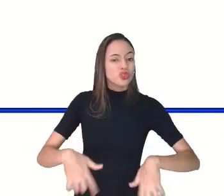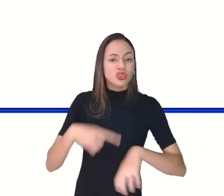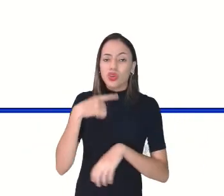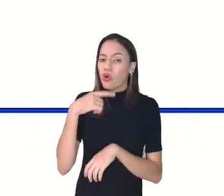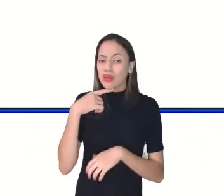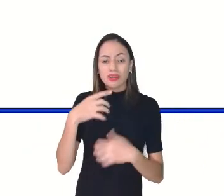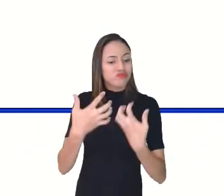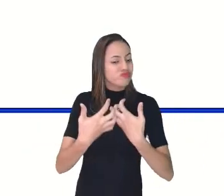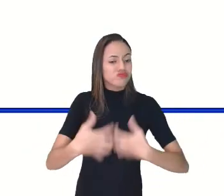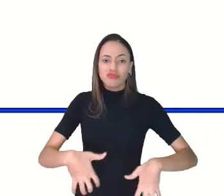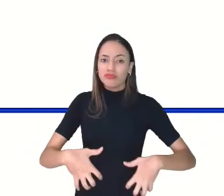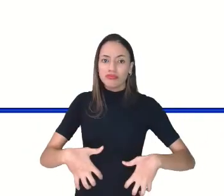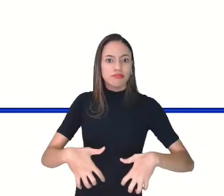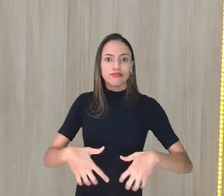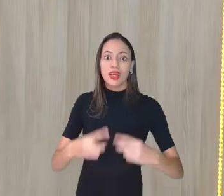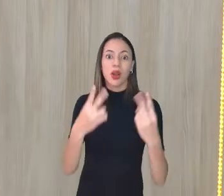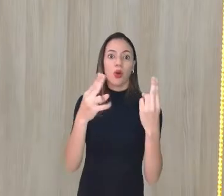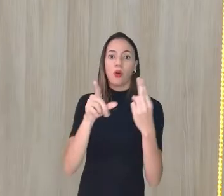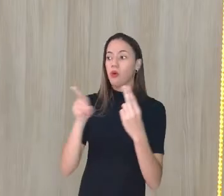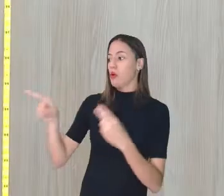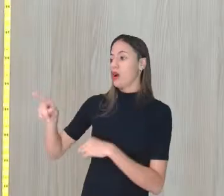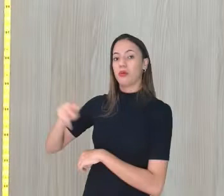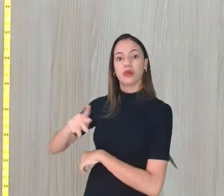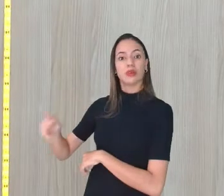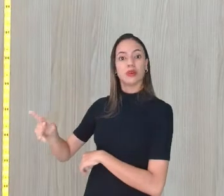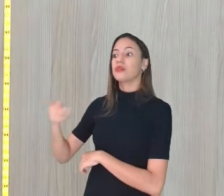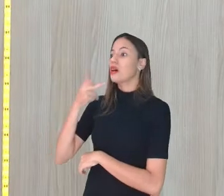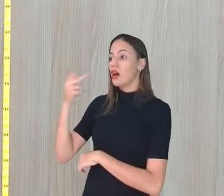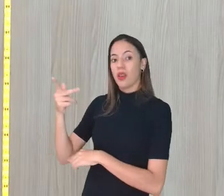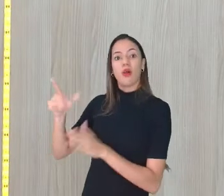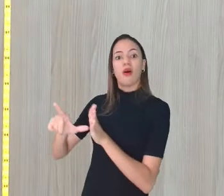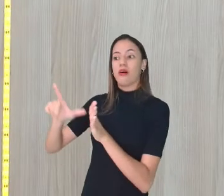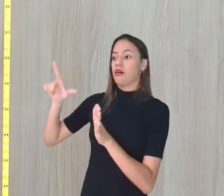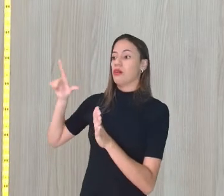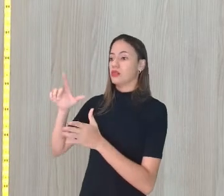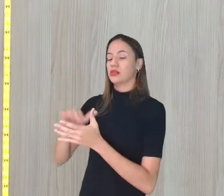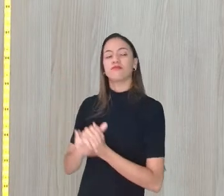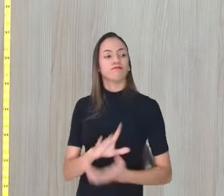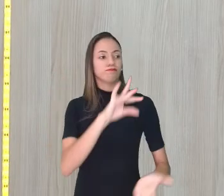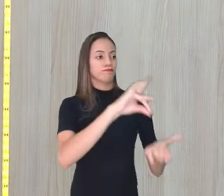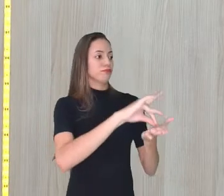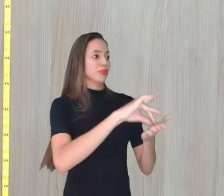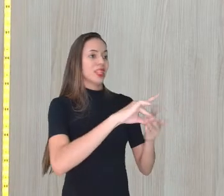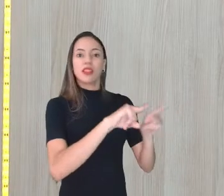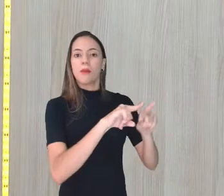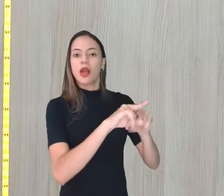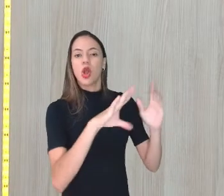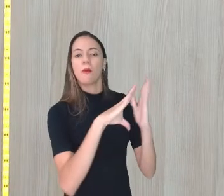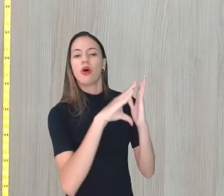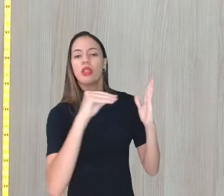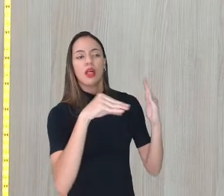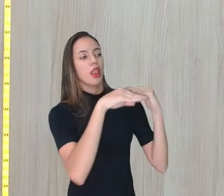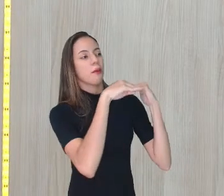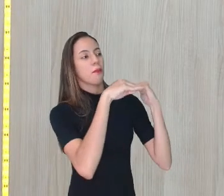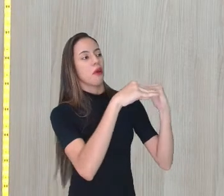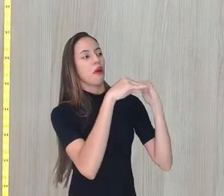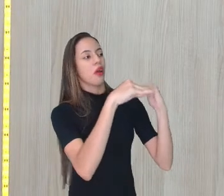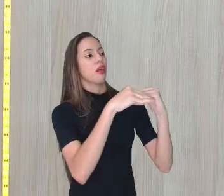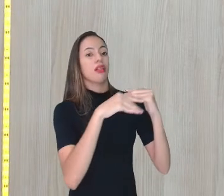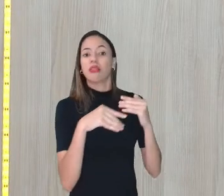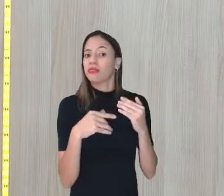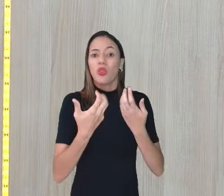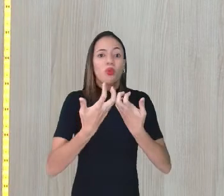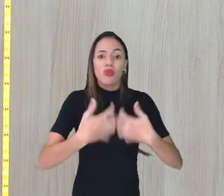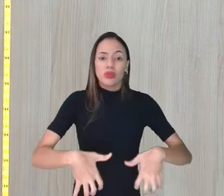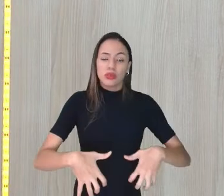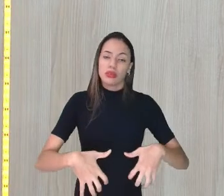Isso. professora Vanessa falou antes. E não funciona, né, esse padrão, esse Uhum. modelo, né? Não é que nós, seres humanos, porque